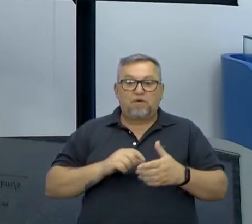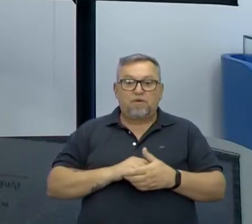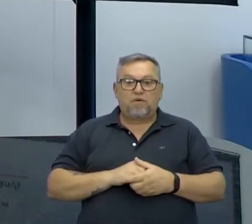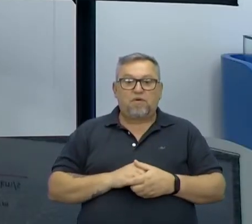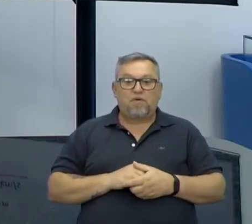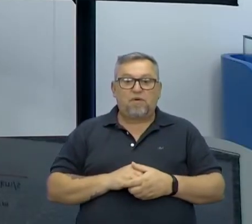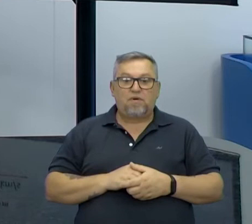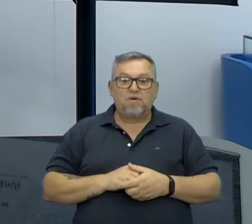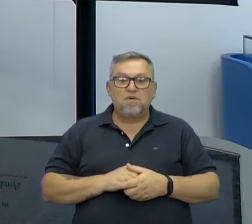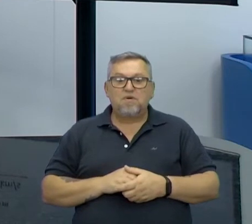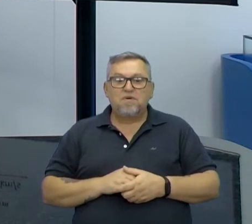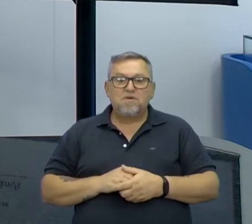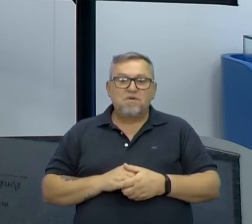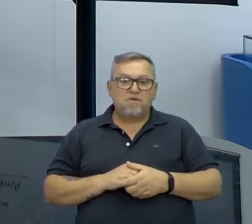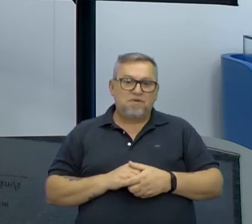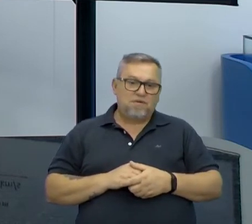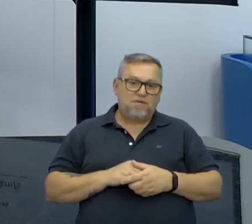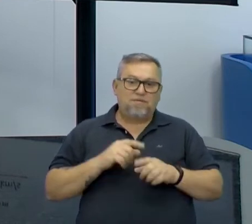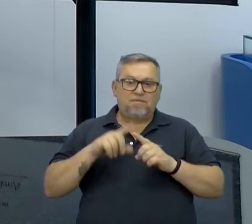de